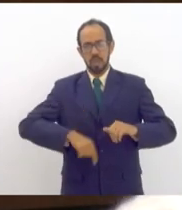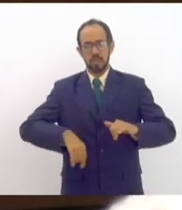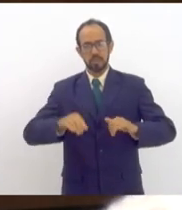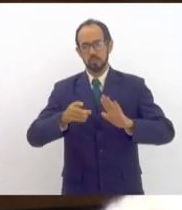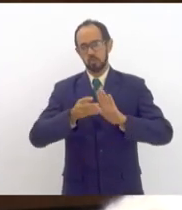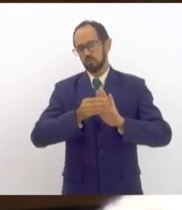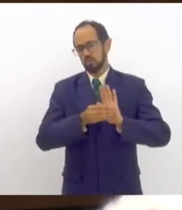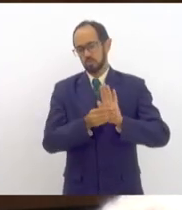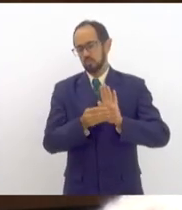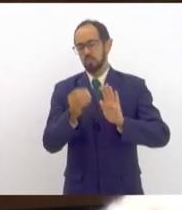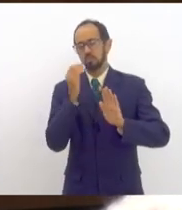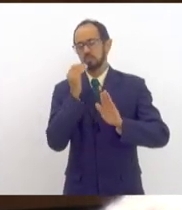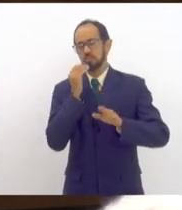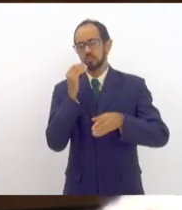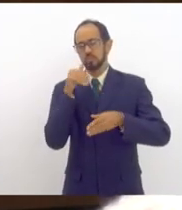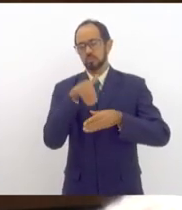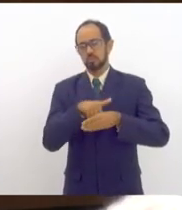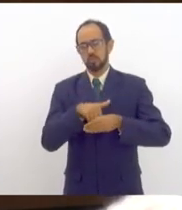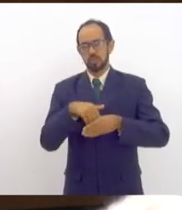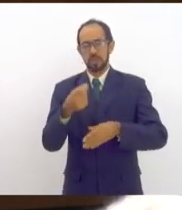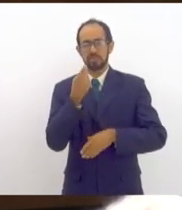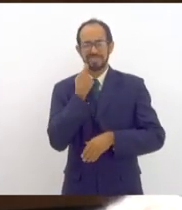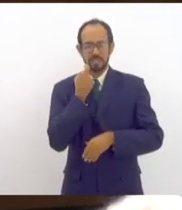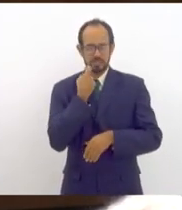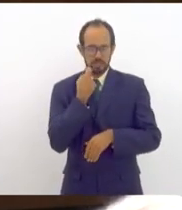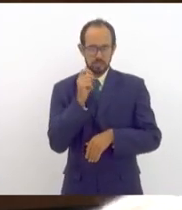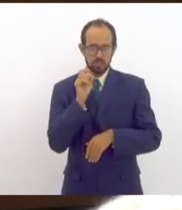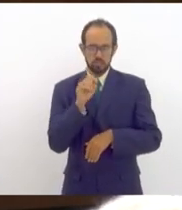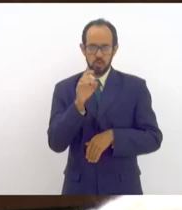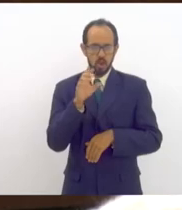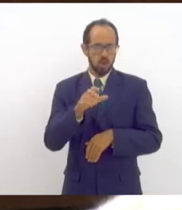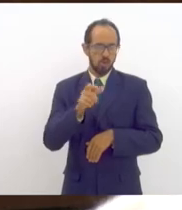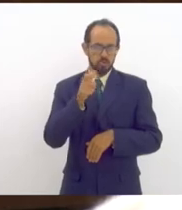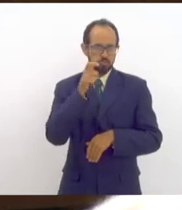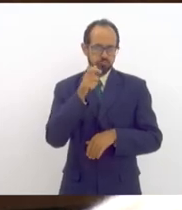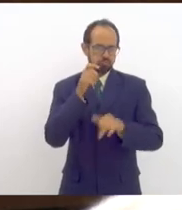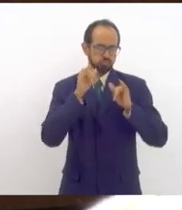sexta-feira e não saiu eu tô só fazendo observação